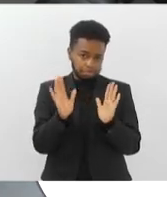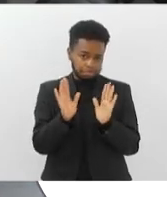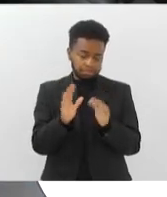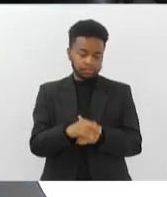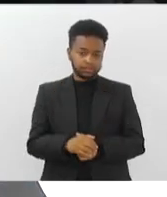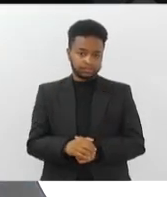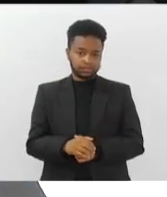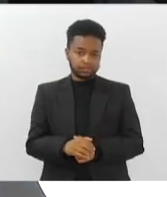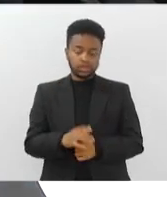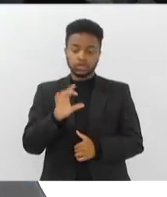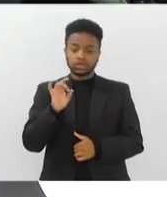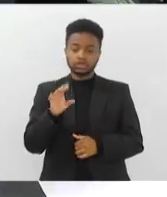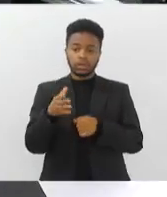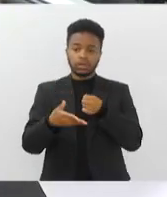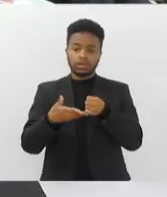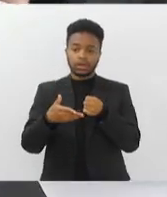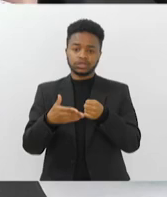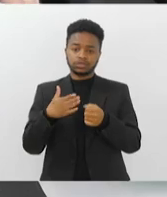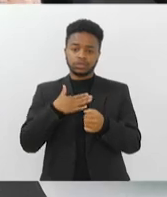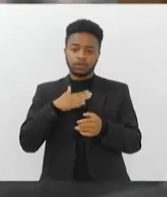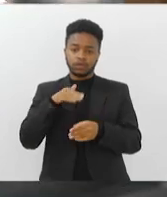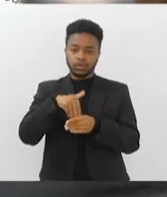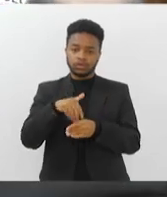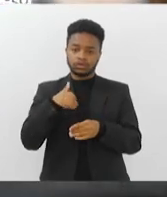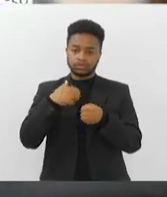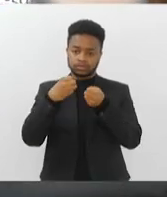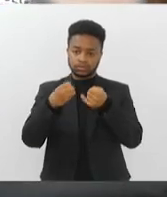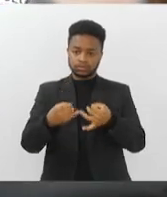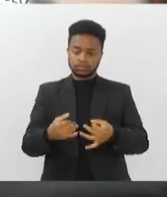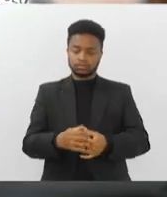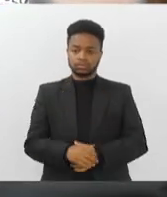É só o fundamento do voto.